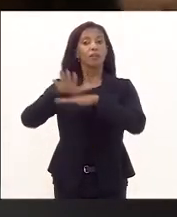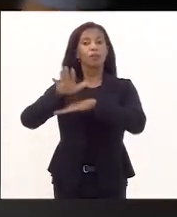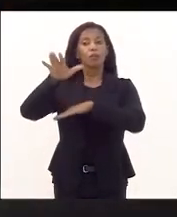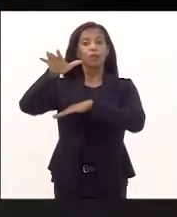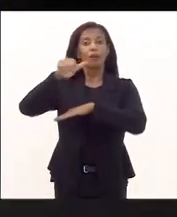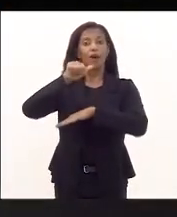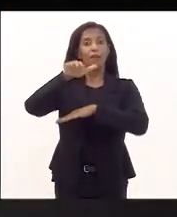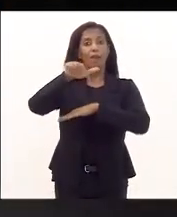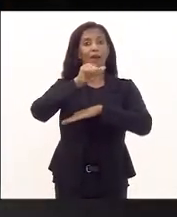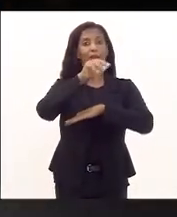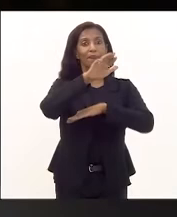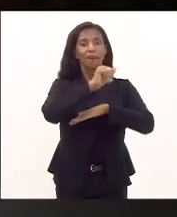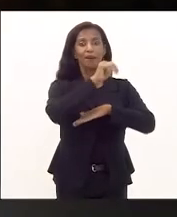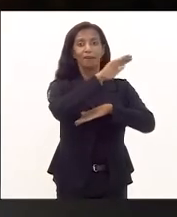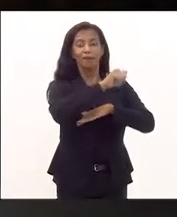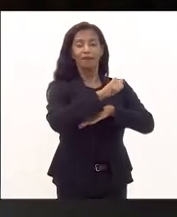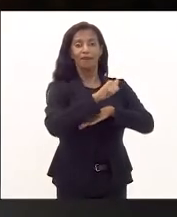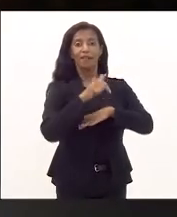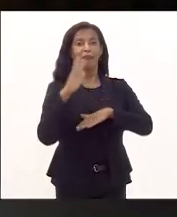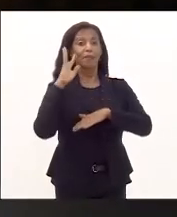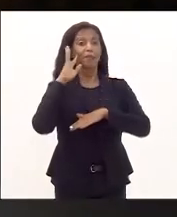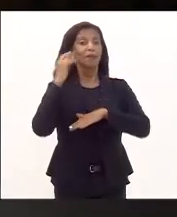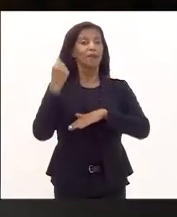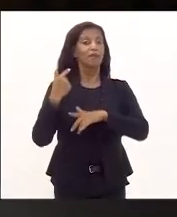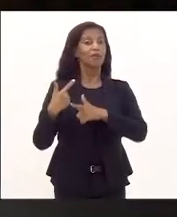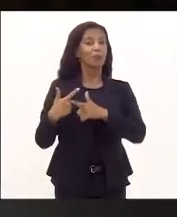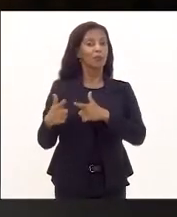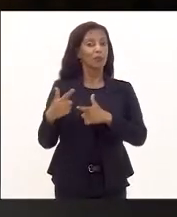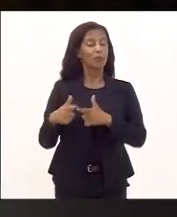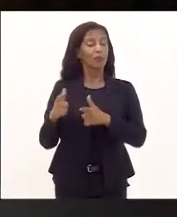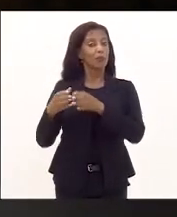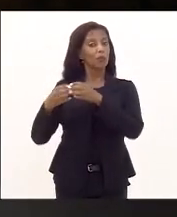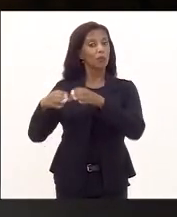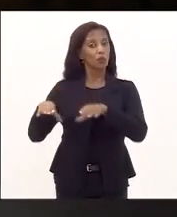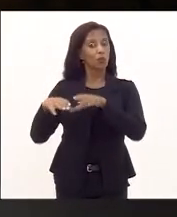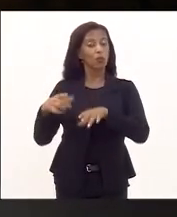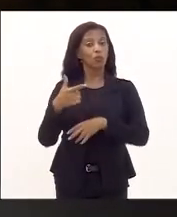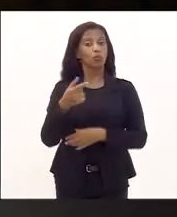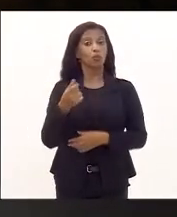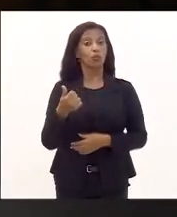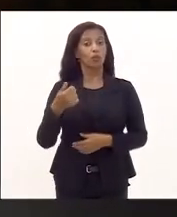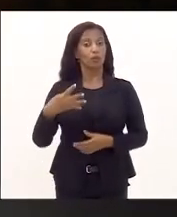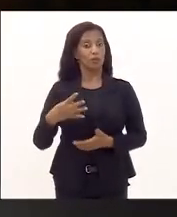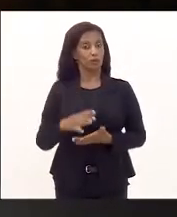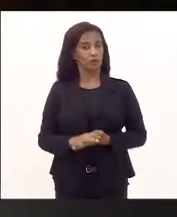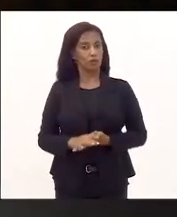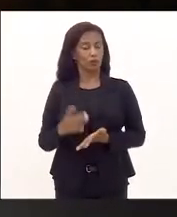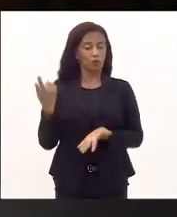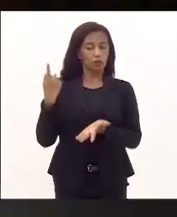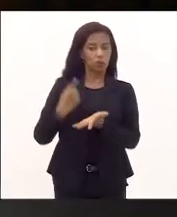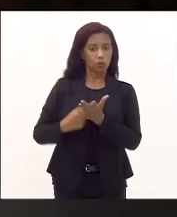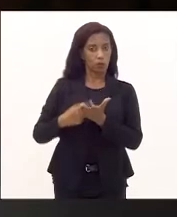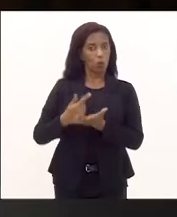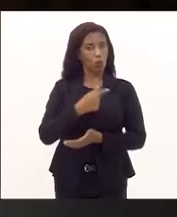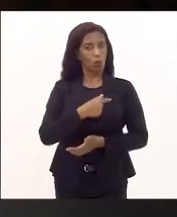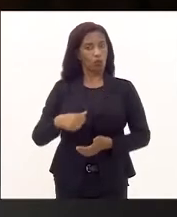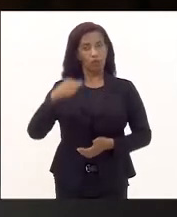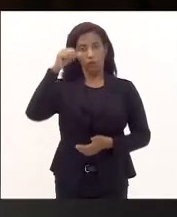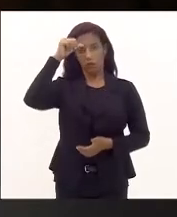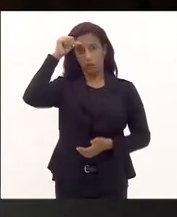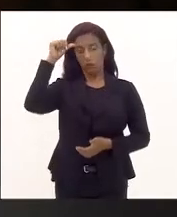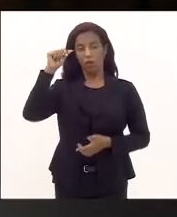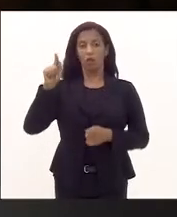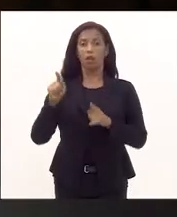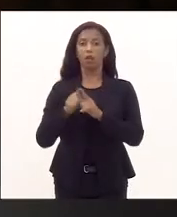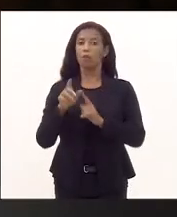chamamento para resolver problemas do concurso de 2014. Compromisso feito com o governador Cláudio Castro e com